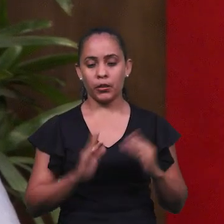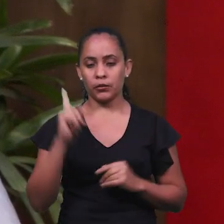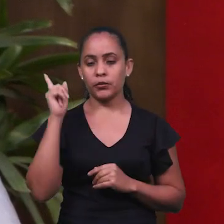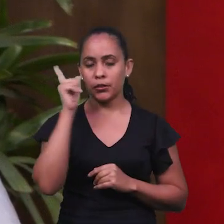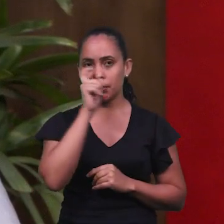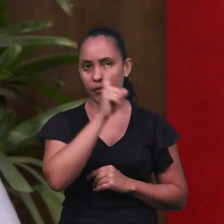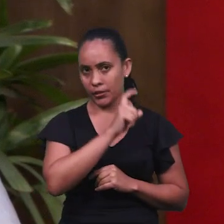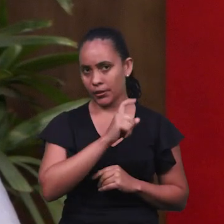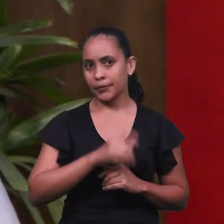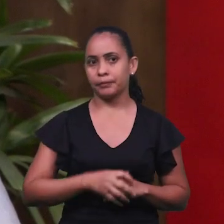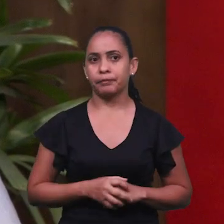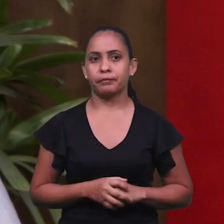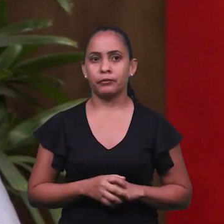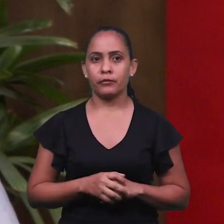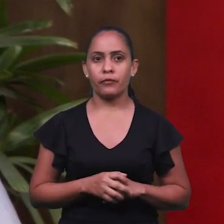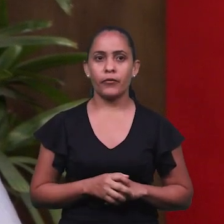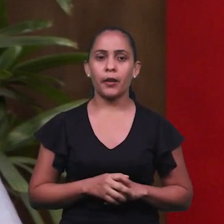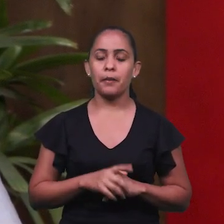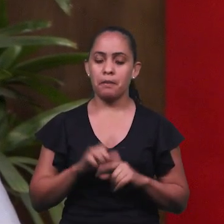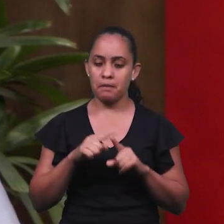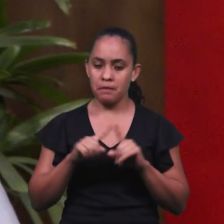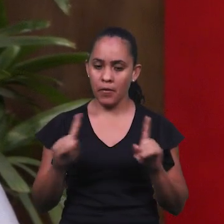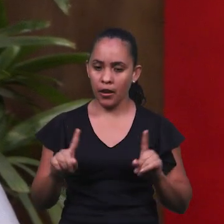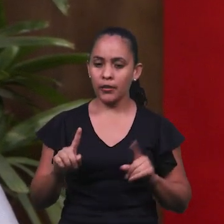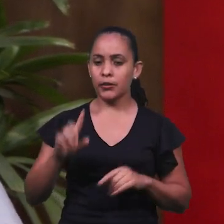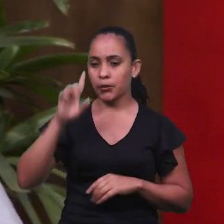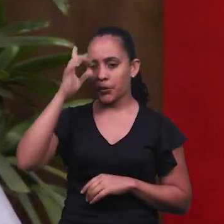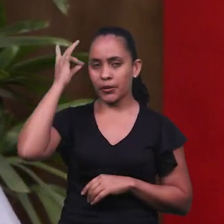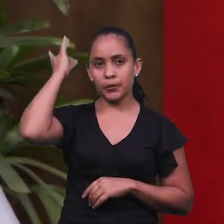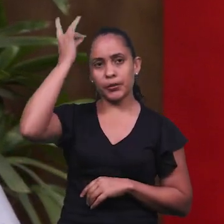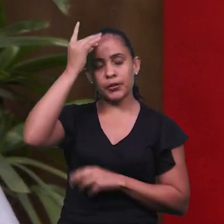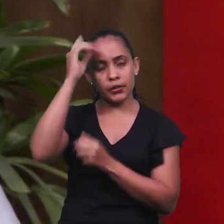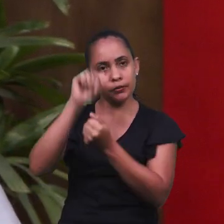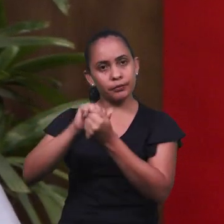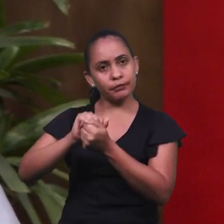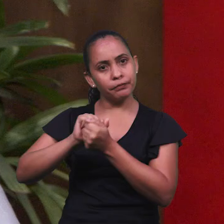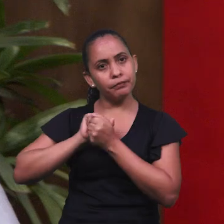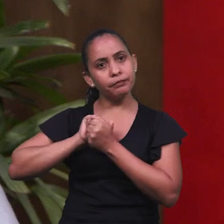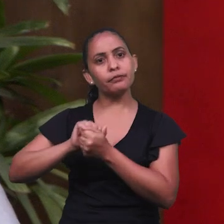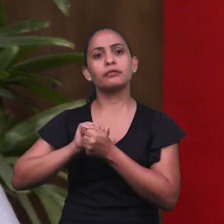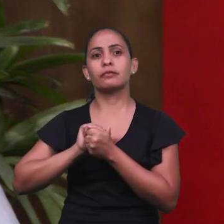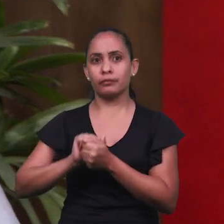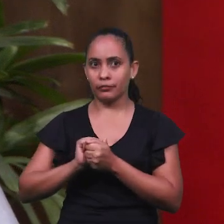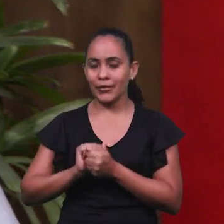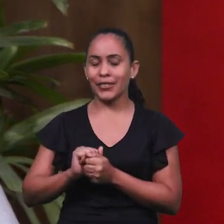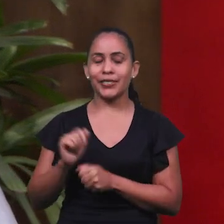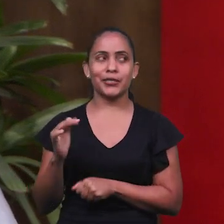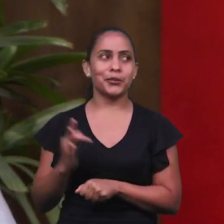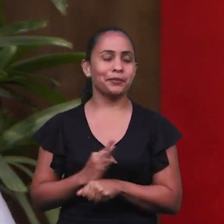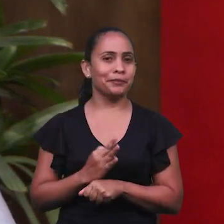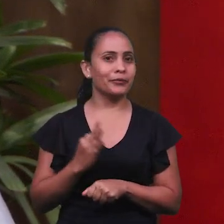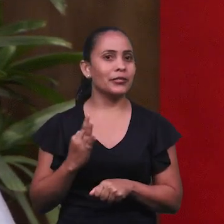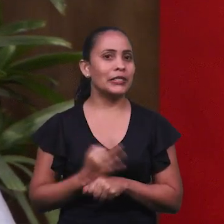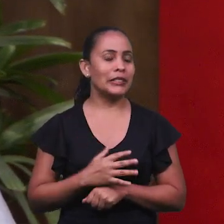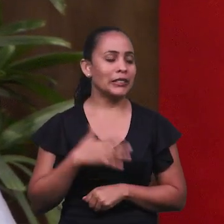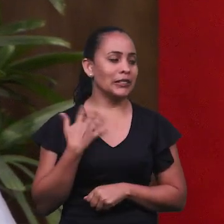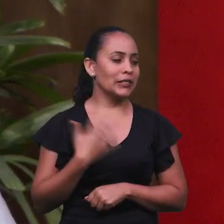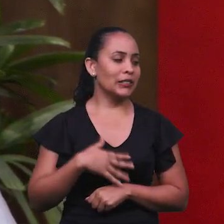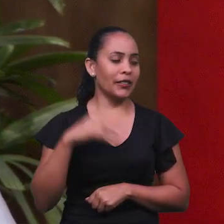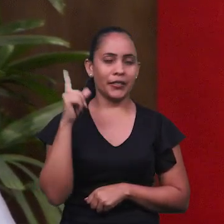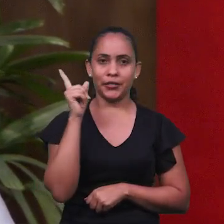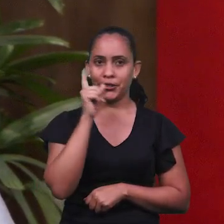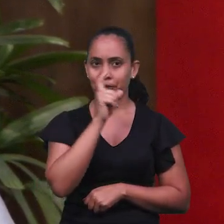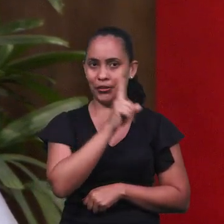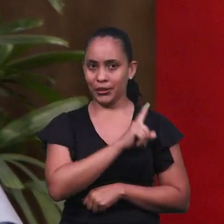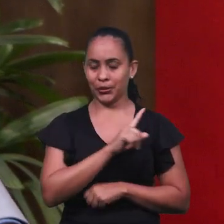pelas aflições, mas ele passa com o Senhor. Nós temos o Espírito Santo. E suportar as adversidades não é